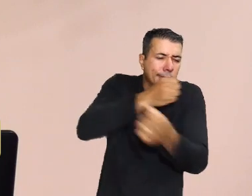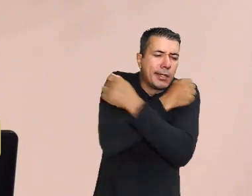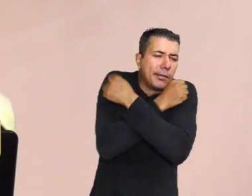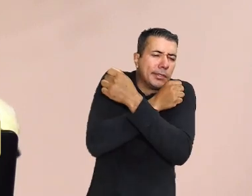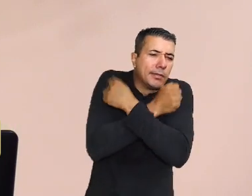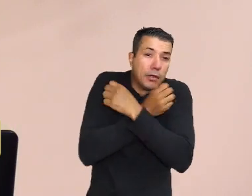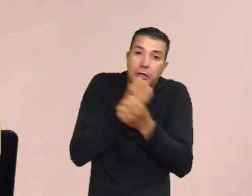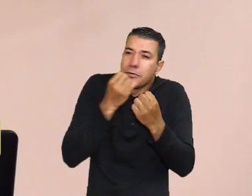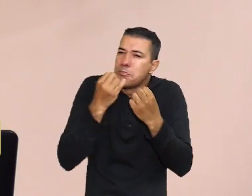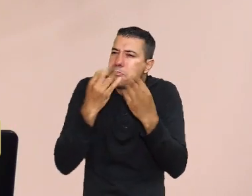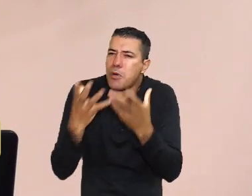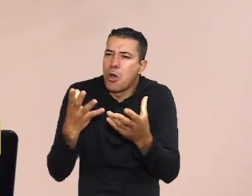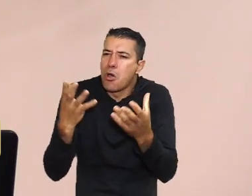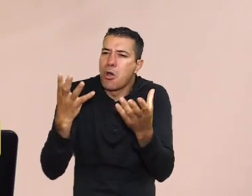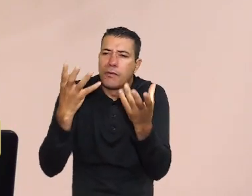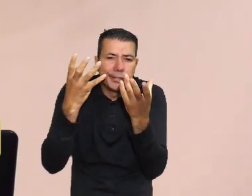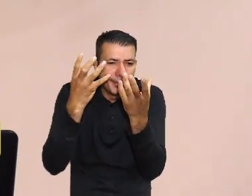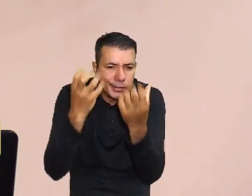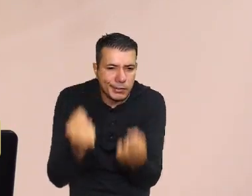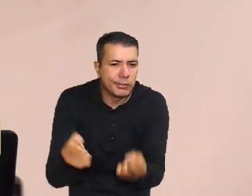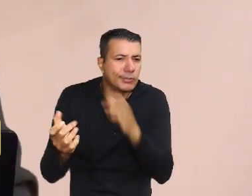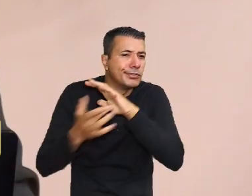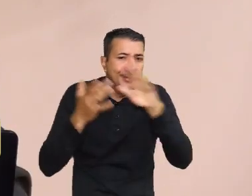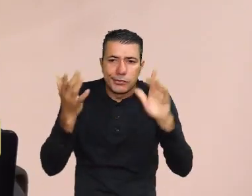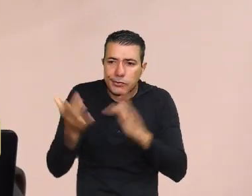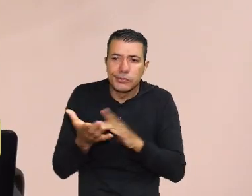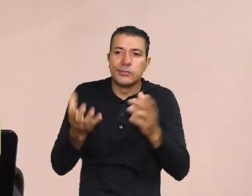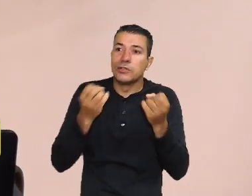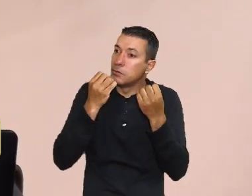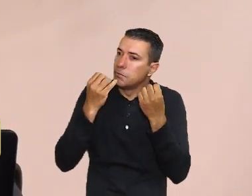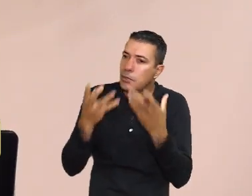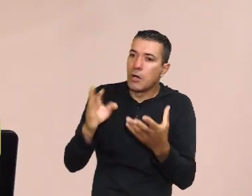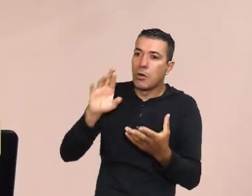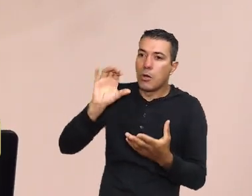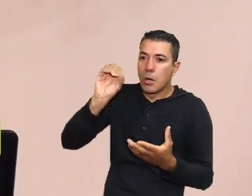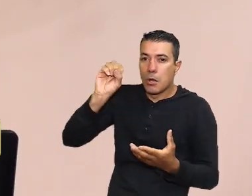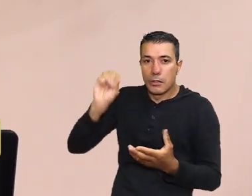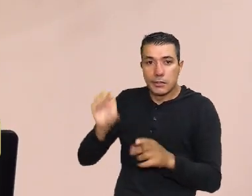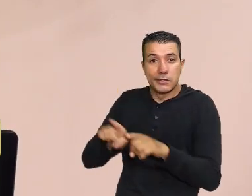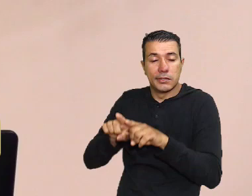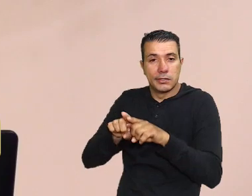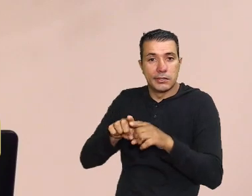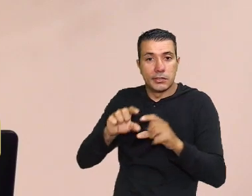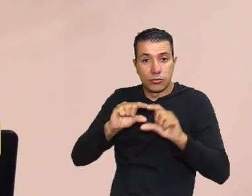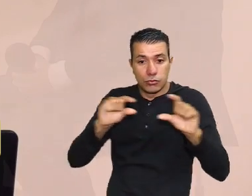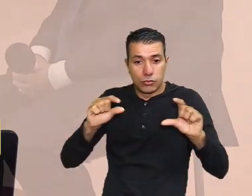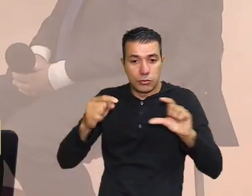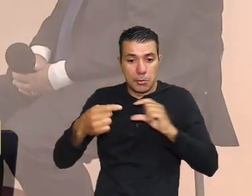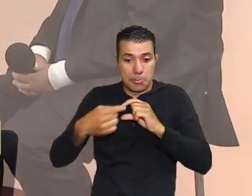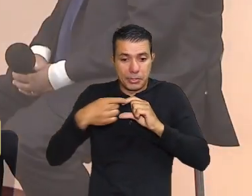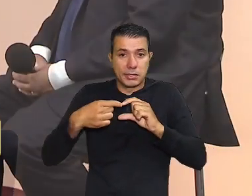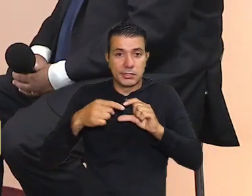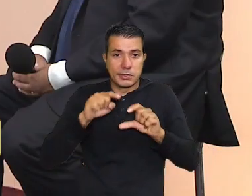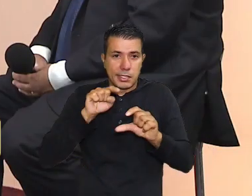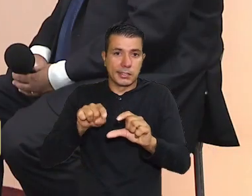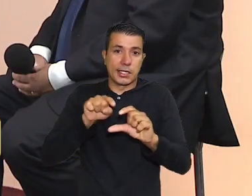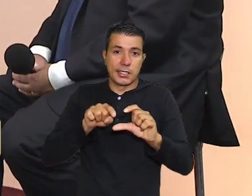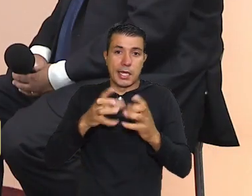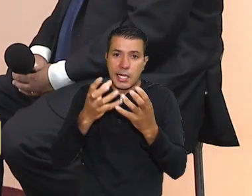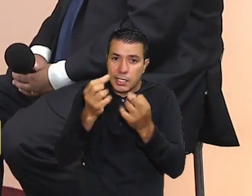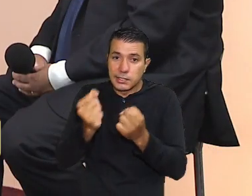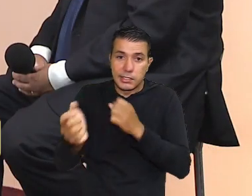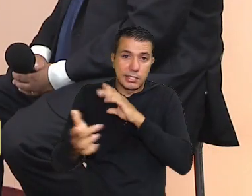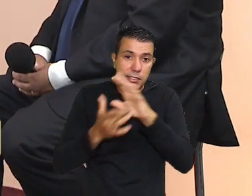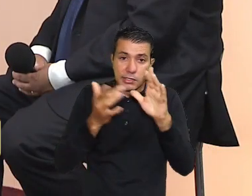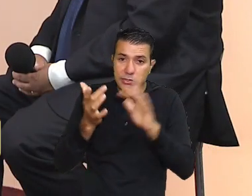ela e dizendo: que bom, Rose, que você aceitou. Eu quero que você clique nesse link em nome de Jesus, aceite o apelo